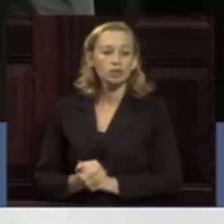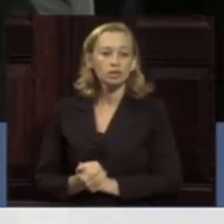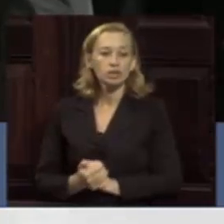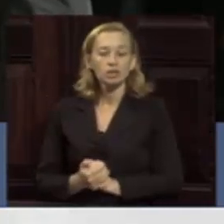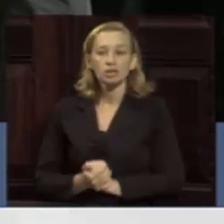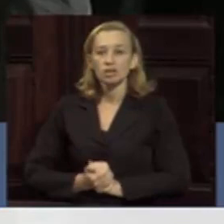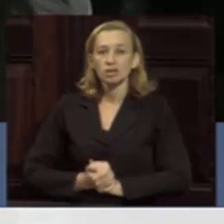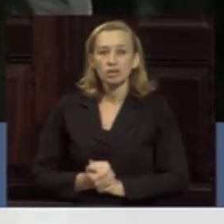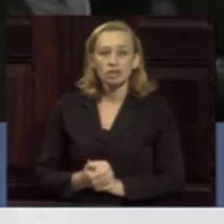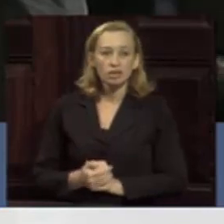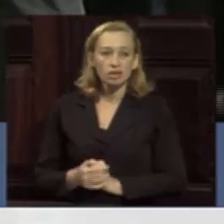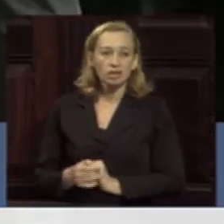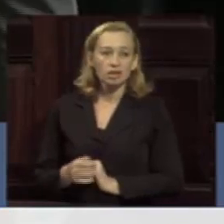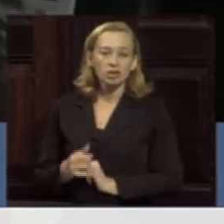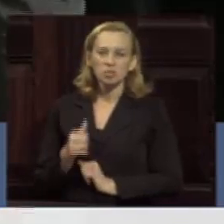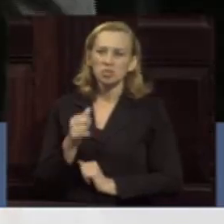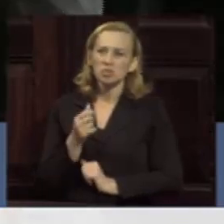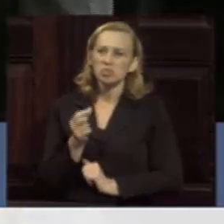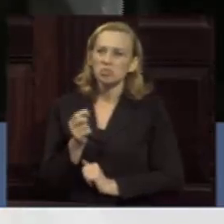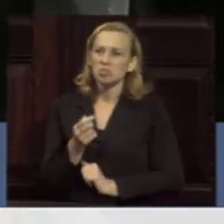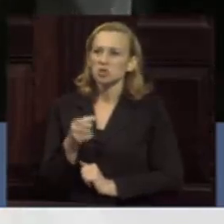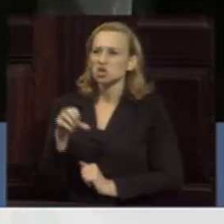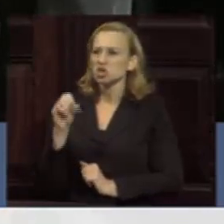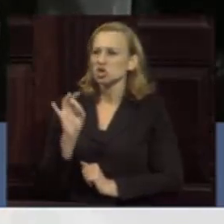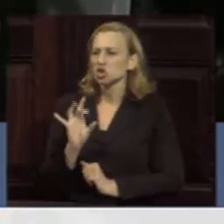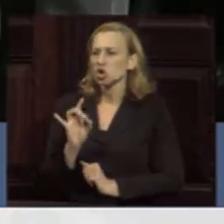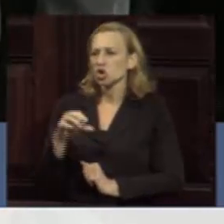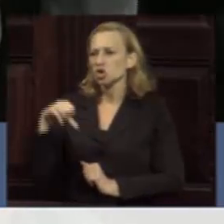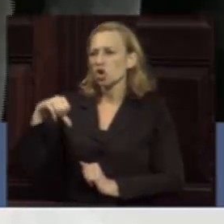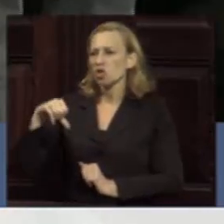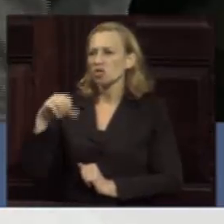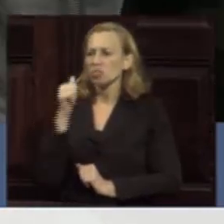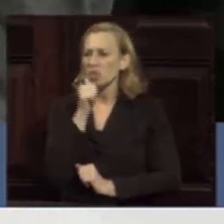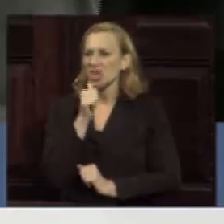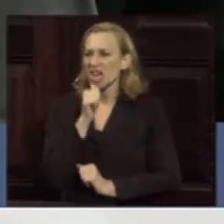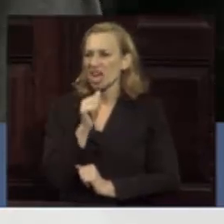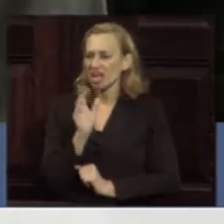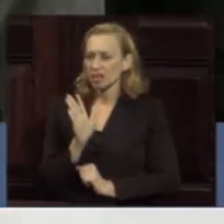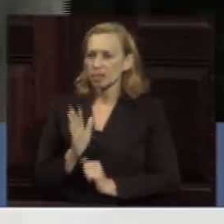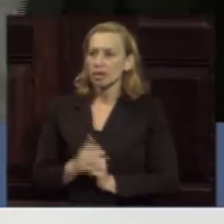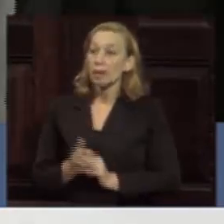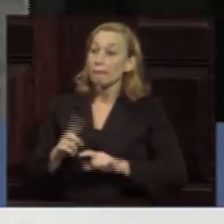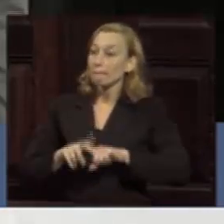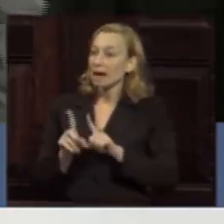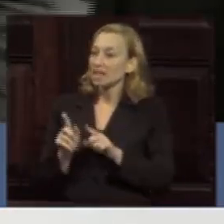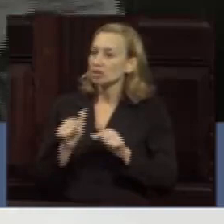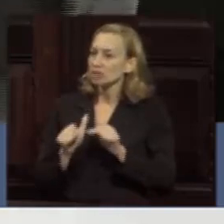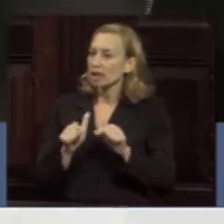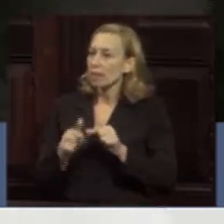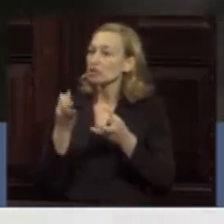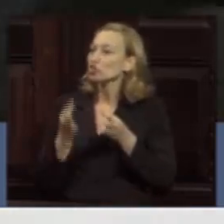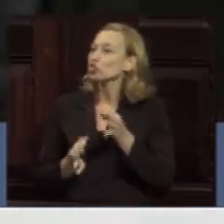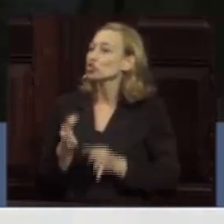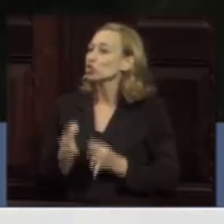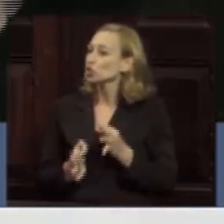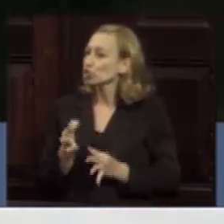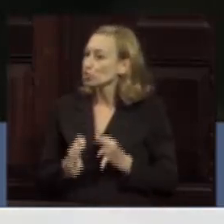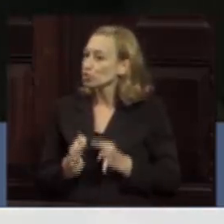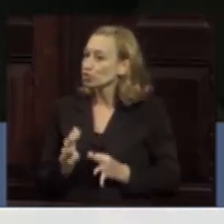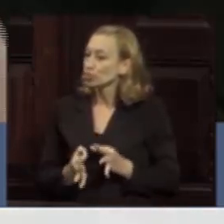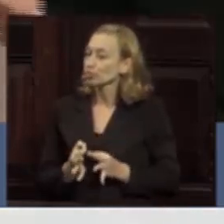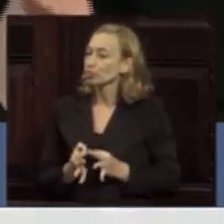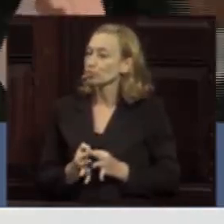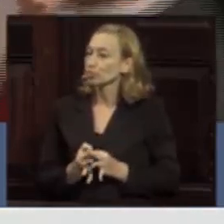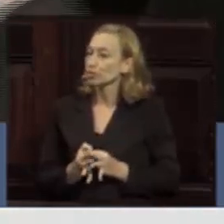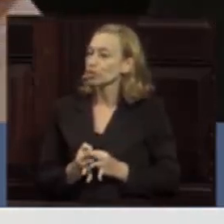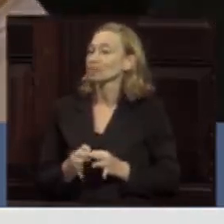minoria, aqui dentro da casa, somente 9, mas com um trabalho muito justo, um trabalho